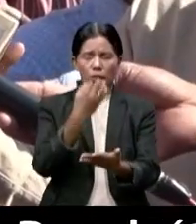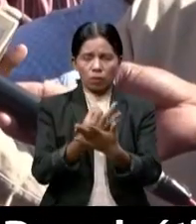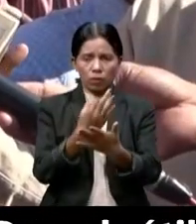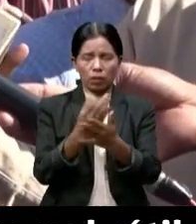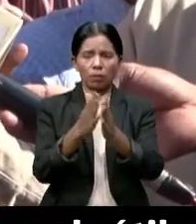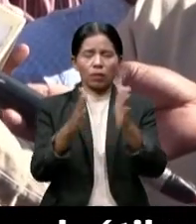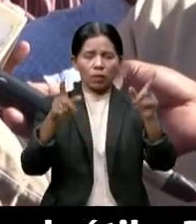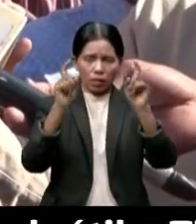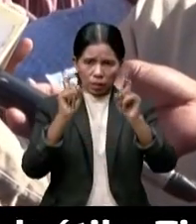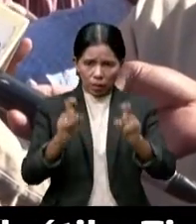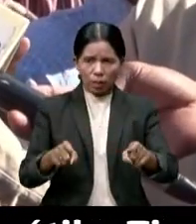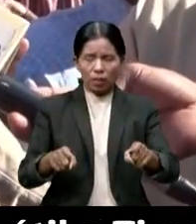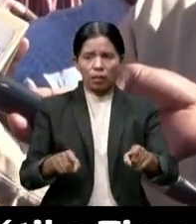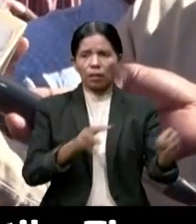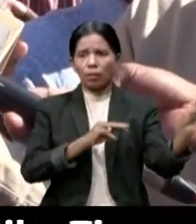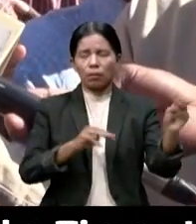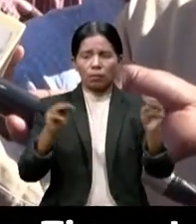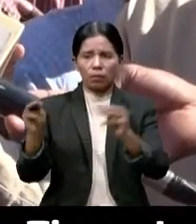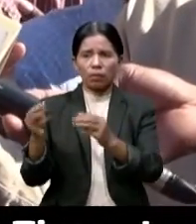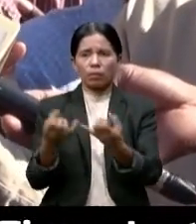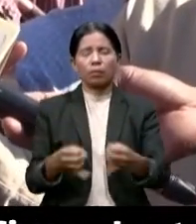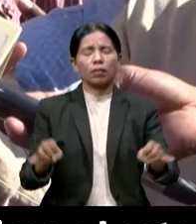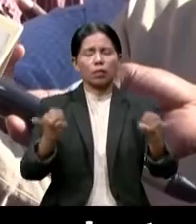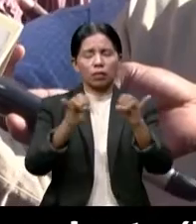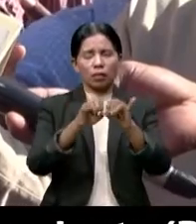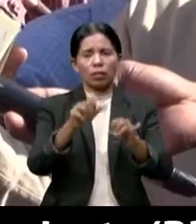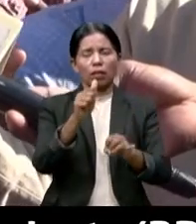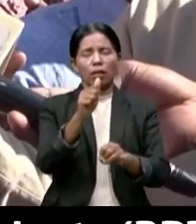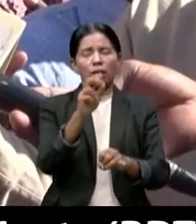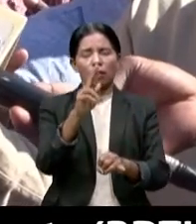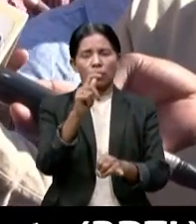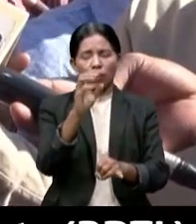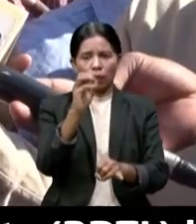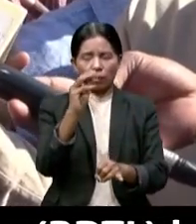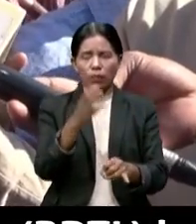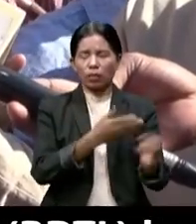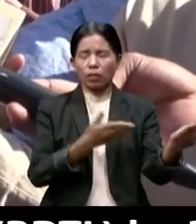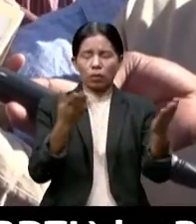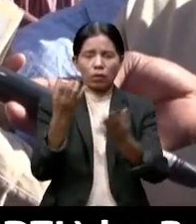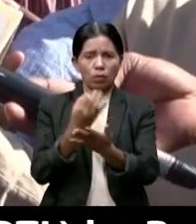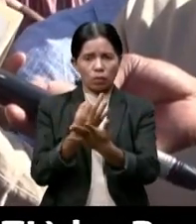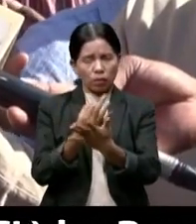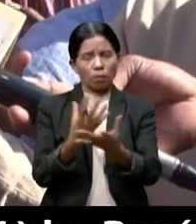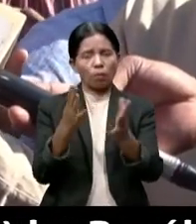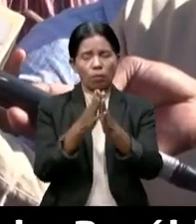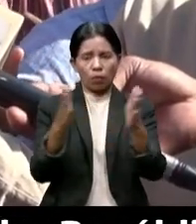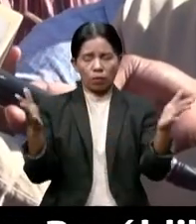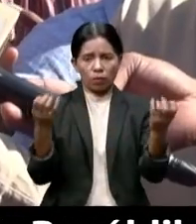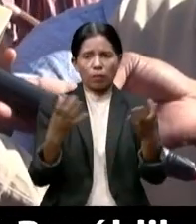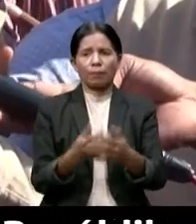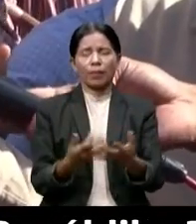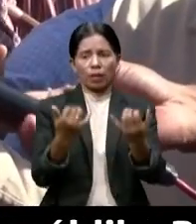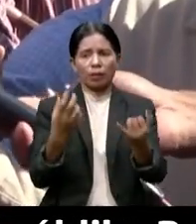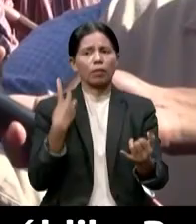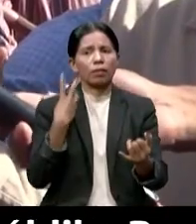então tem que be, muda para o Instituto Autônomo. Também se irá uma receita boa. Agora, e